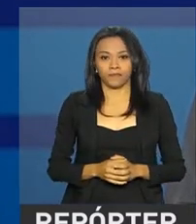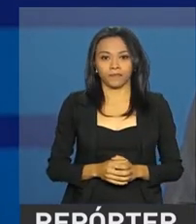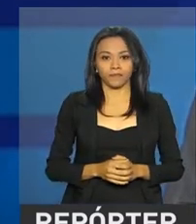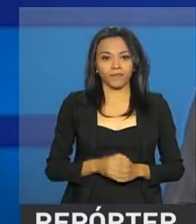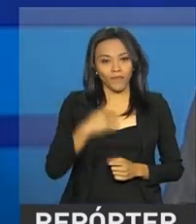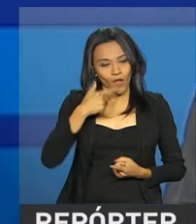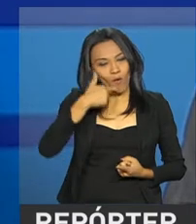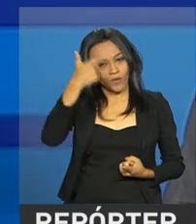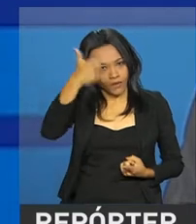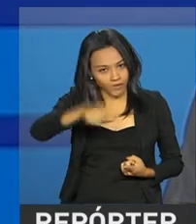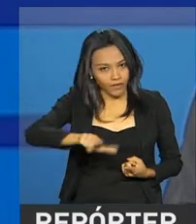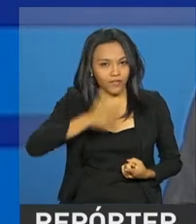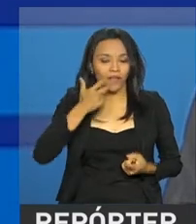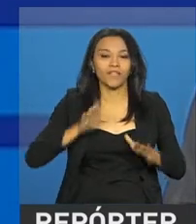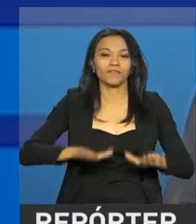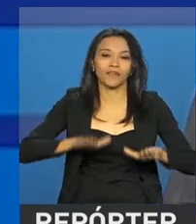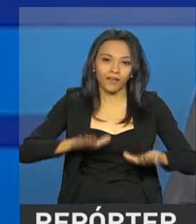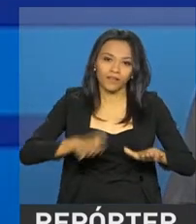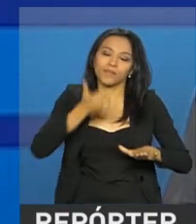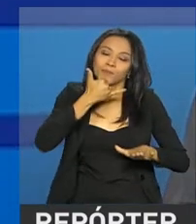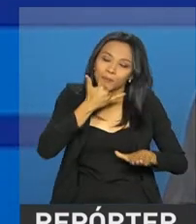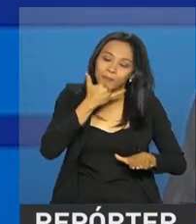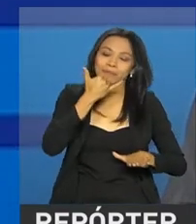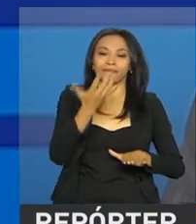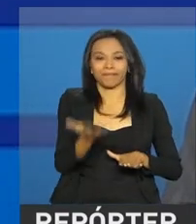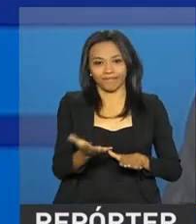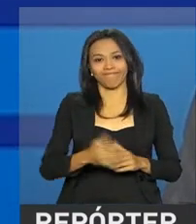Vou falar de novo, então, pausado. Desculpa.